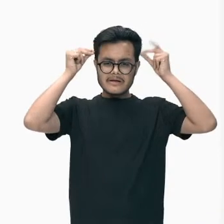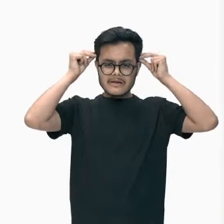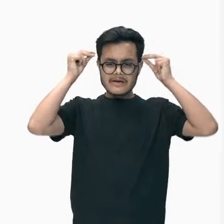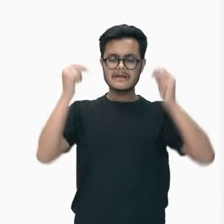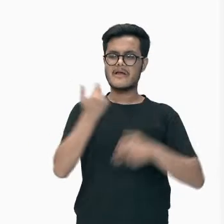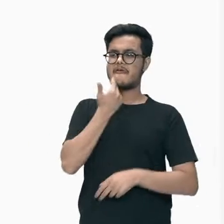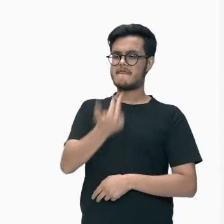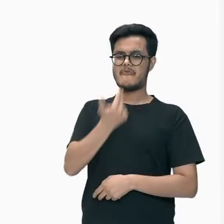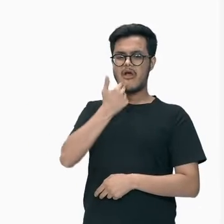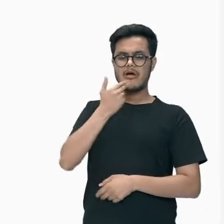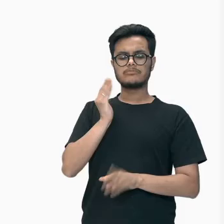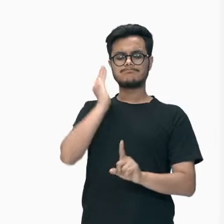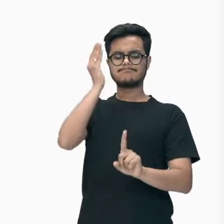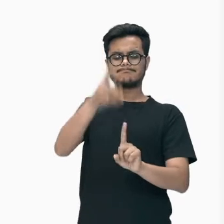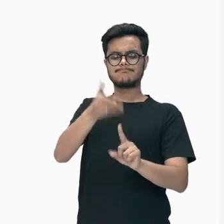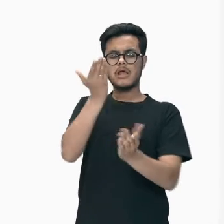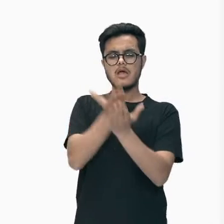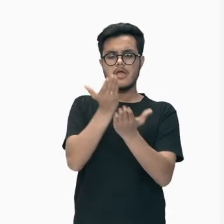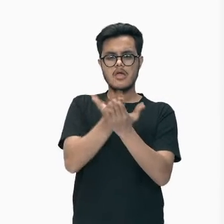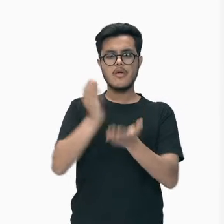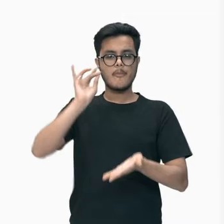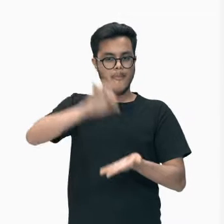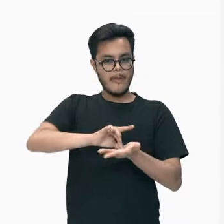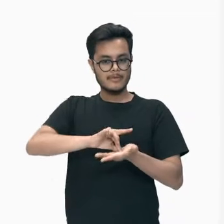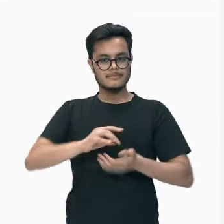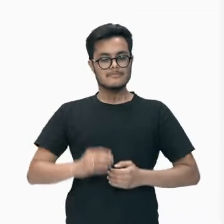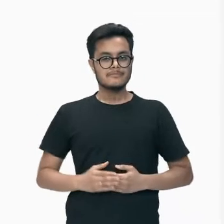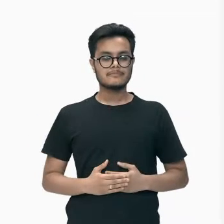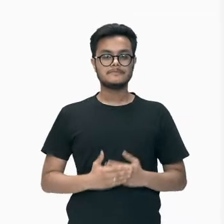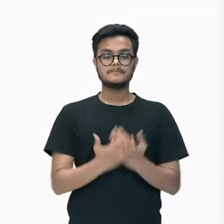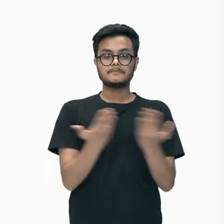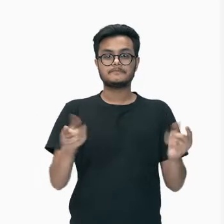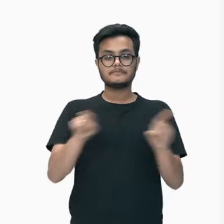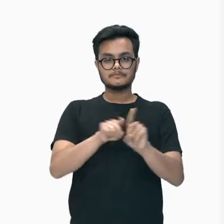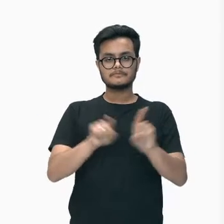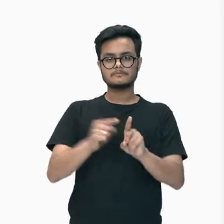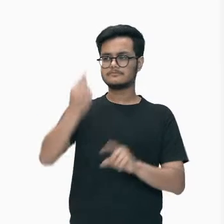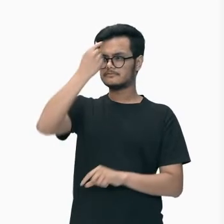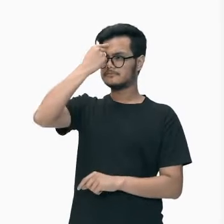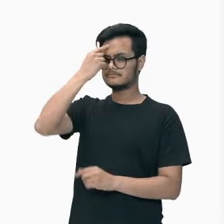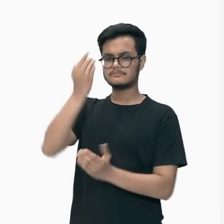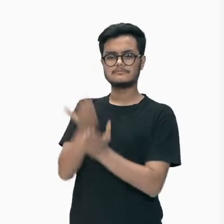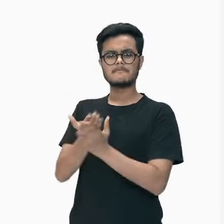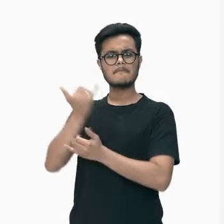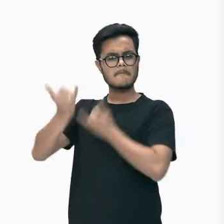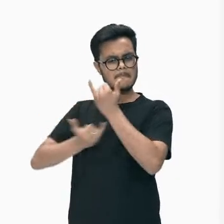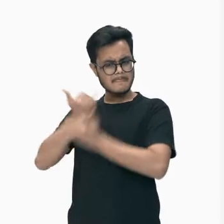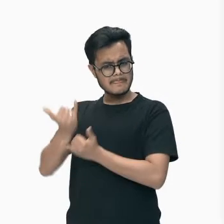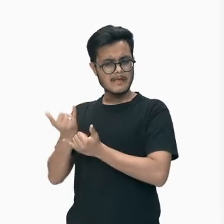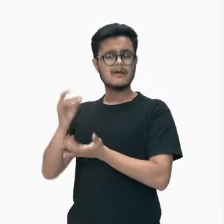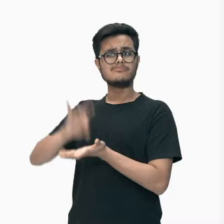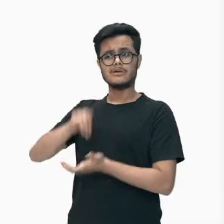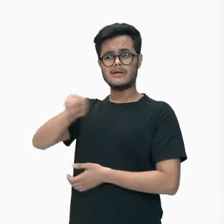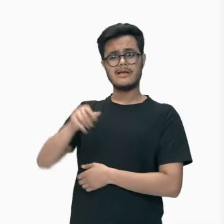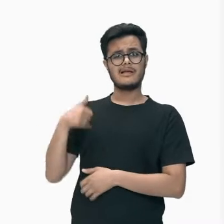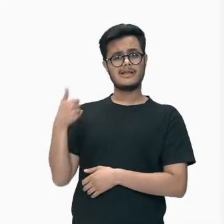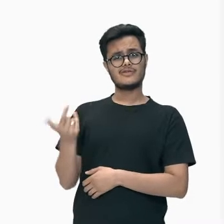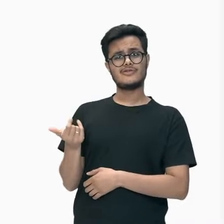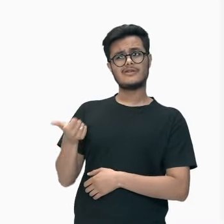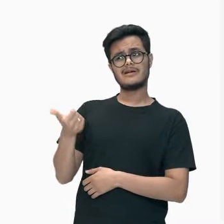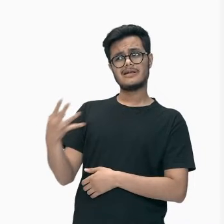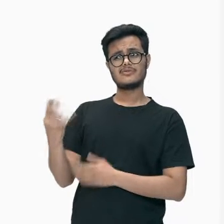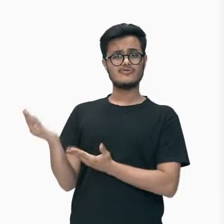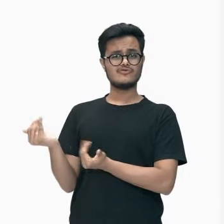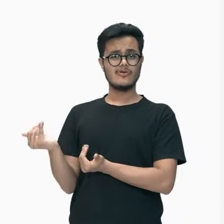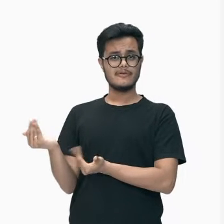pessoa muito centrada, muito estudiosa. E ele estava mais preocupado com isso também, em brincar, né? Porque era uma criança, 14